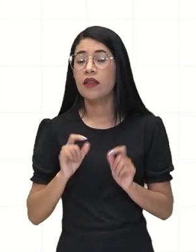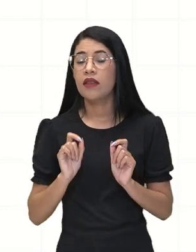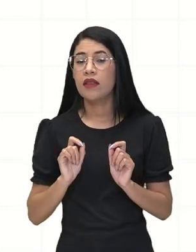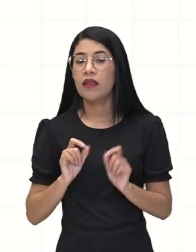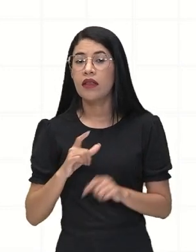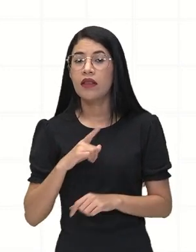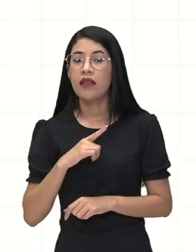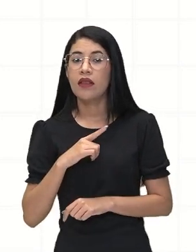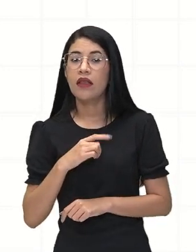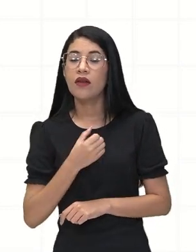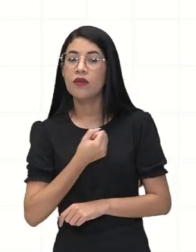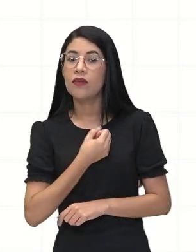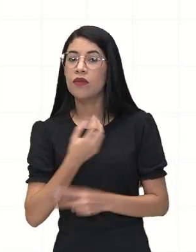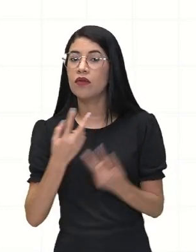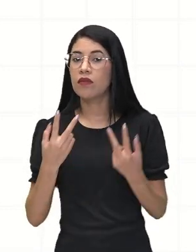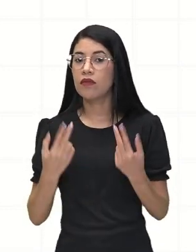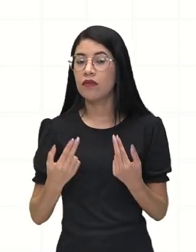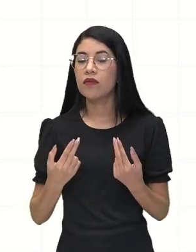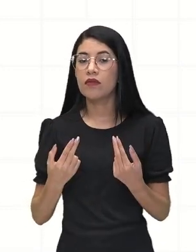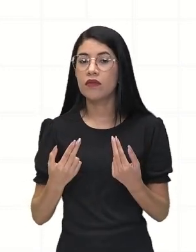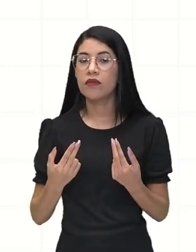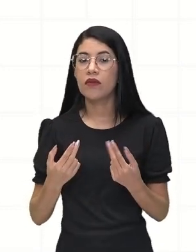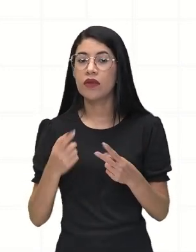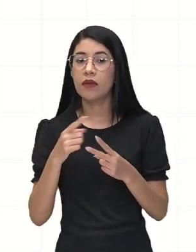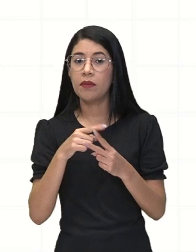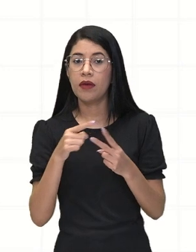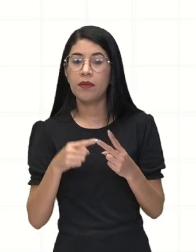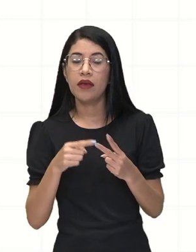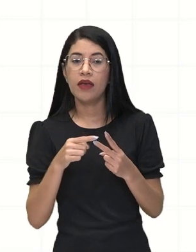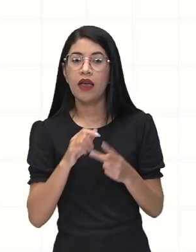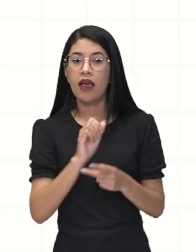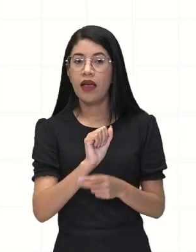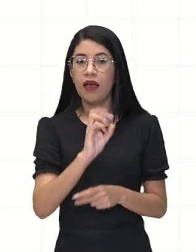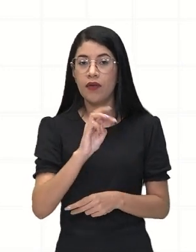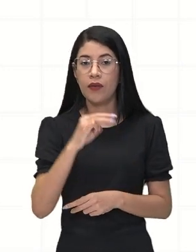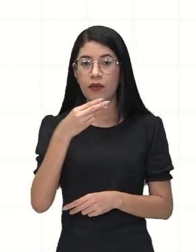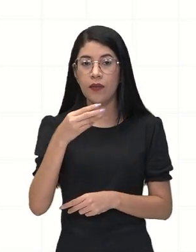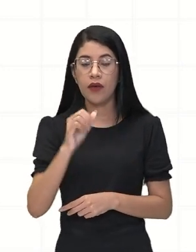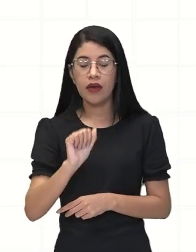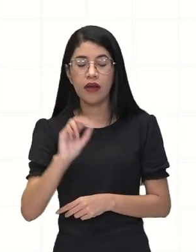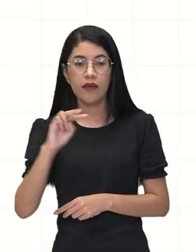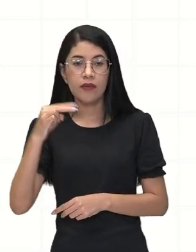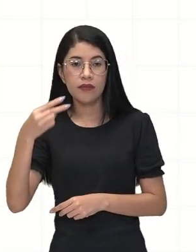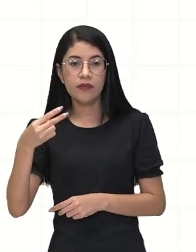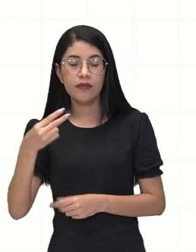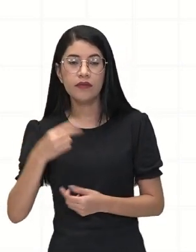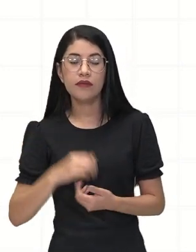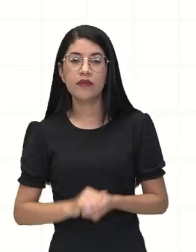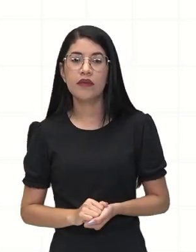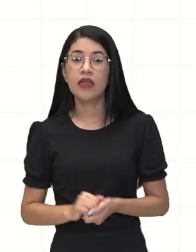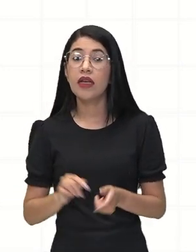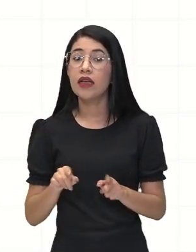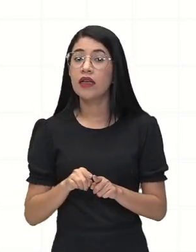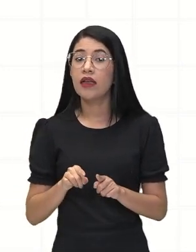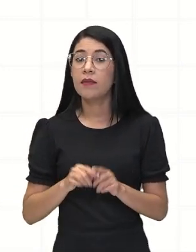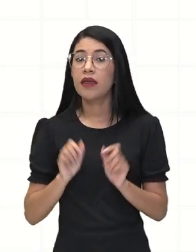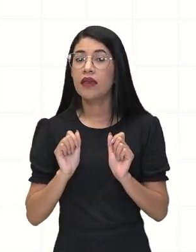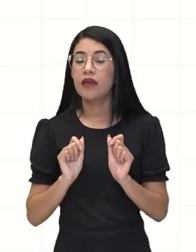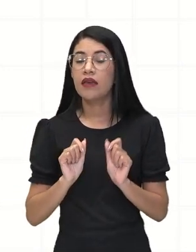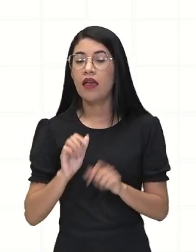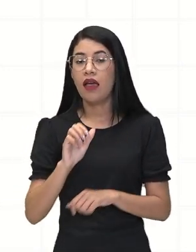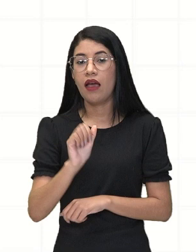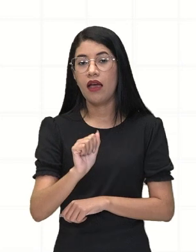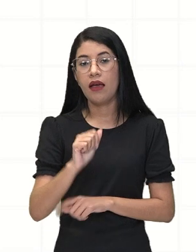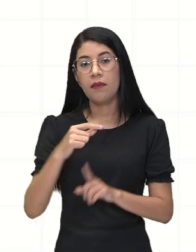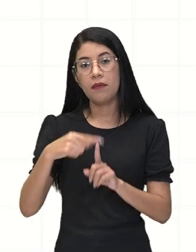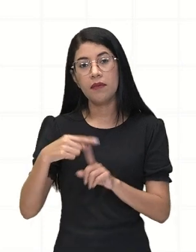duas parcelas. Tudo certo? Eu tenho um fator comum nessas duas parcelas. A mesma coisa vai ficar agora a